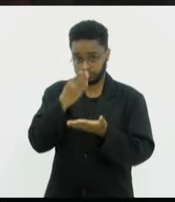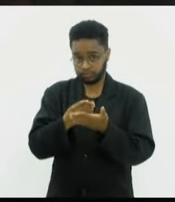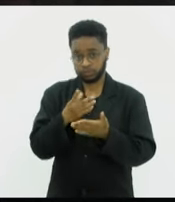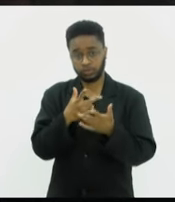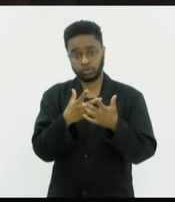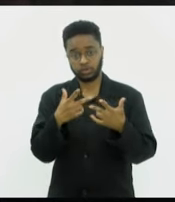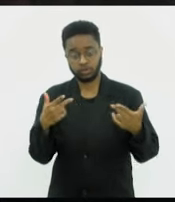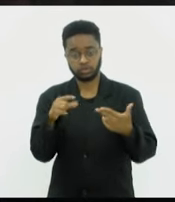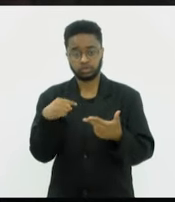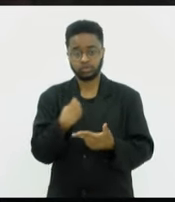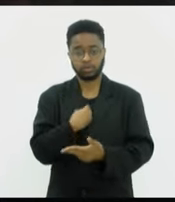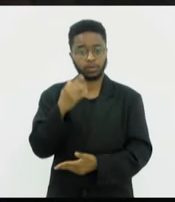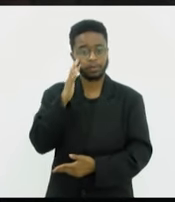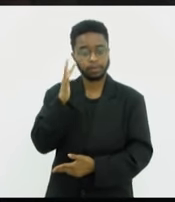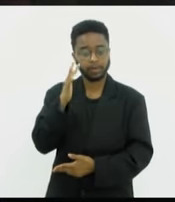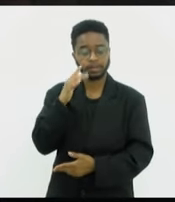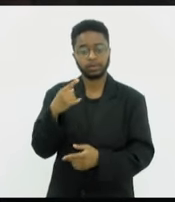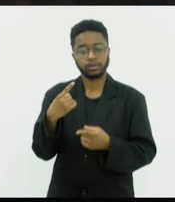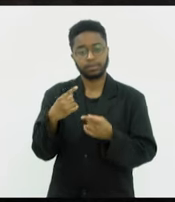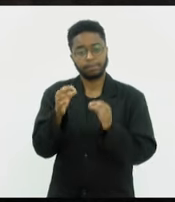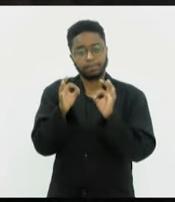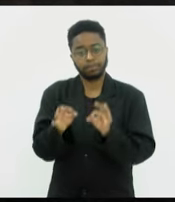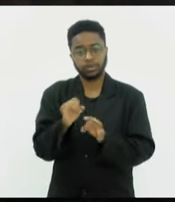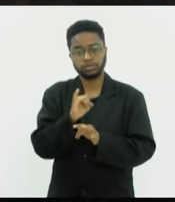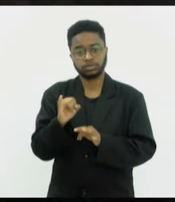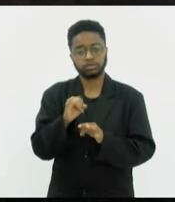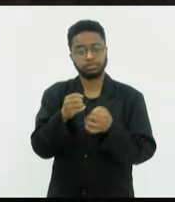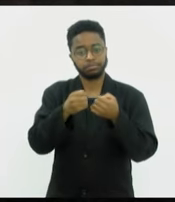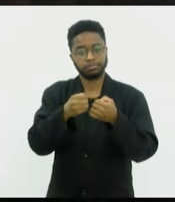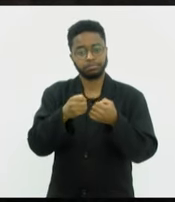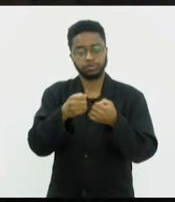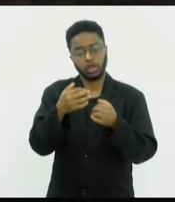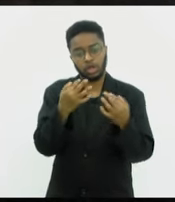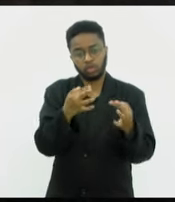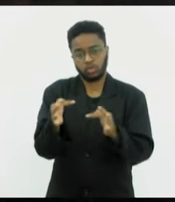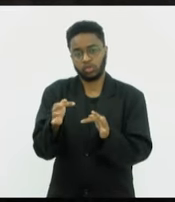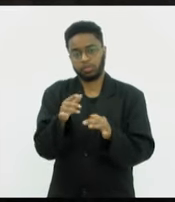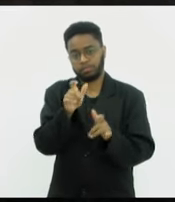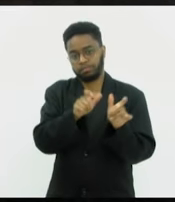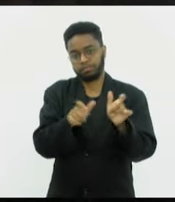quando isso venha a doer algumas pessoas. Mas